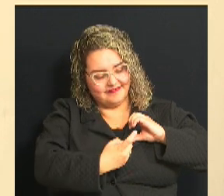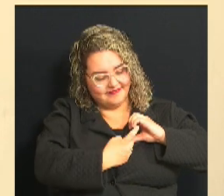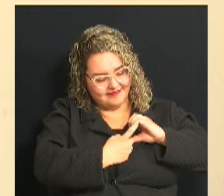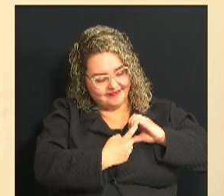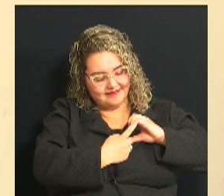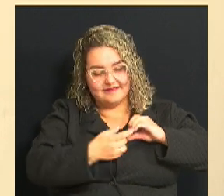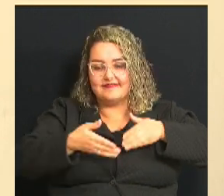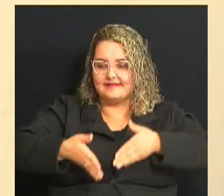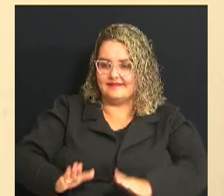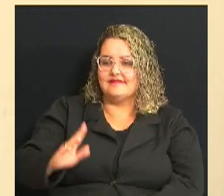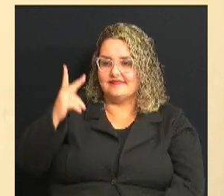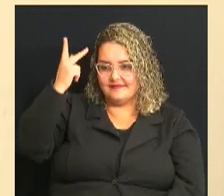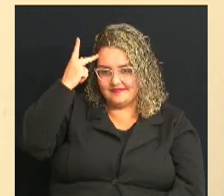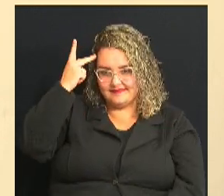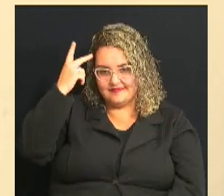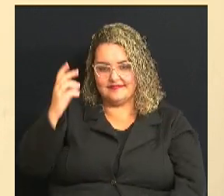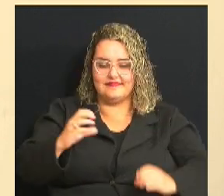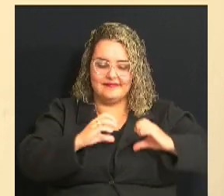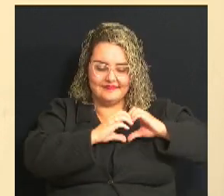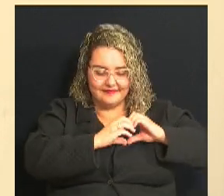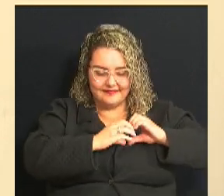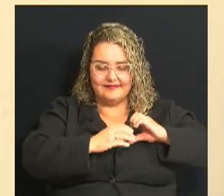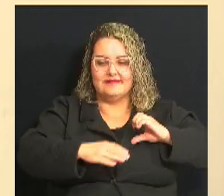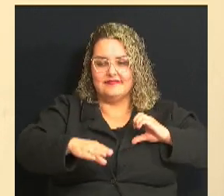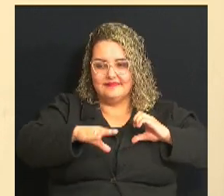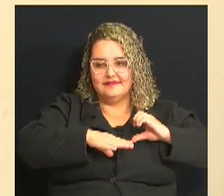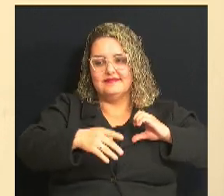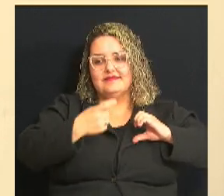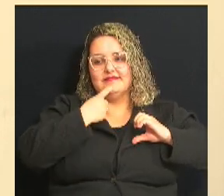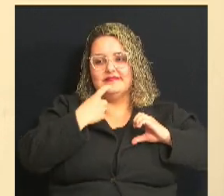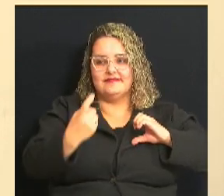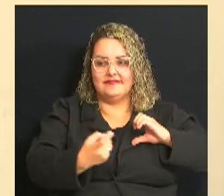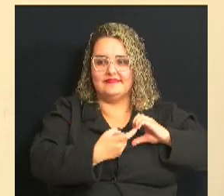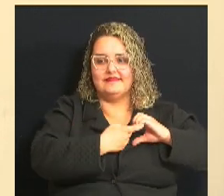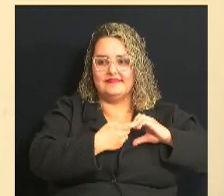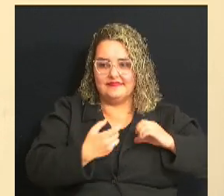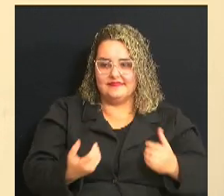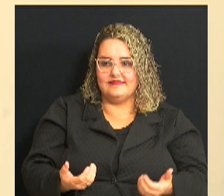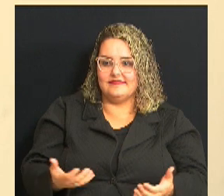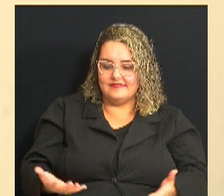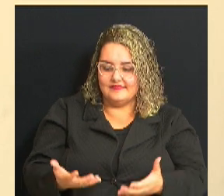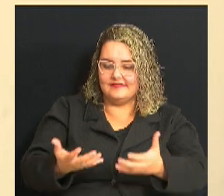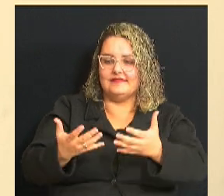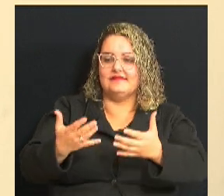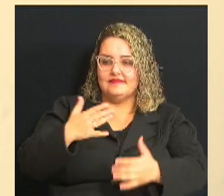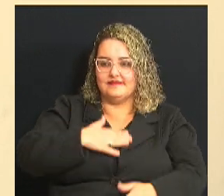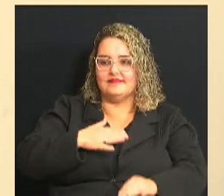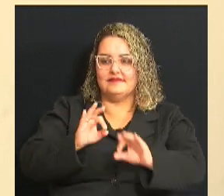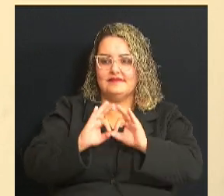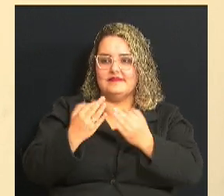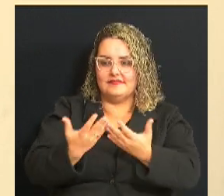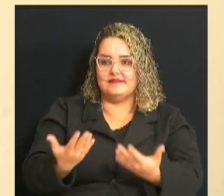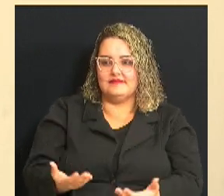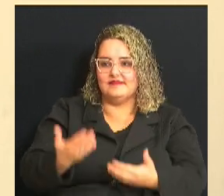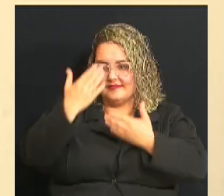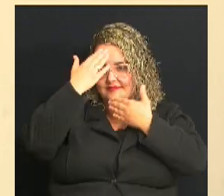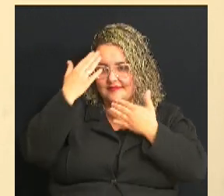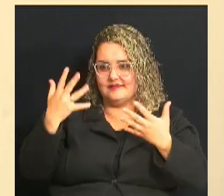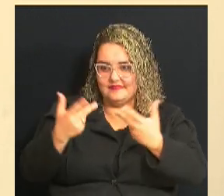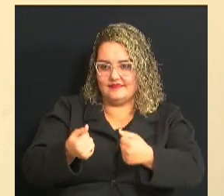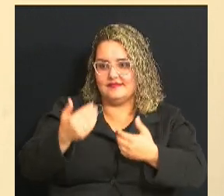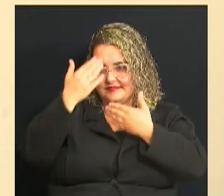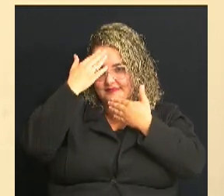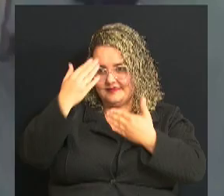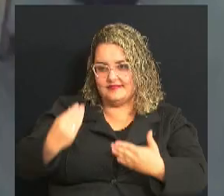Paulo, mas campineiro de coração e orgulho de ter criado a minha família e continuar criando aqui. Muito obrigado a todos, obrigado a todos pela presença.